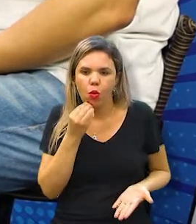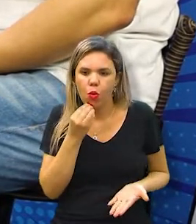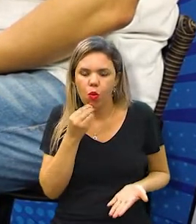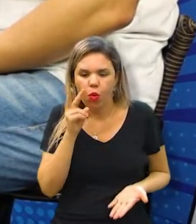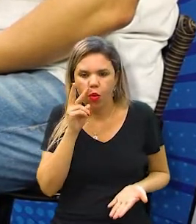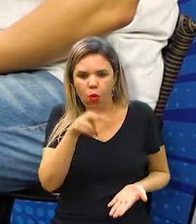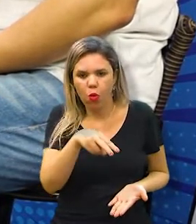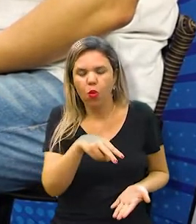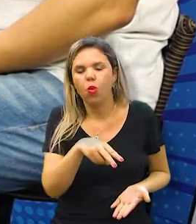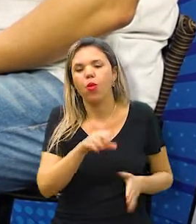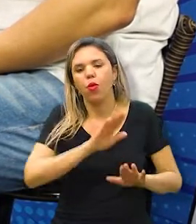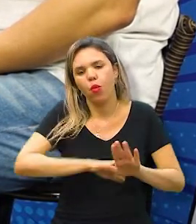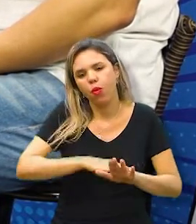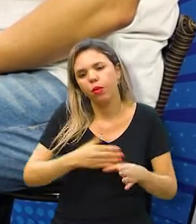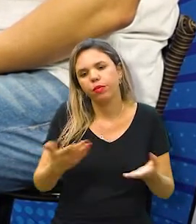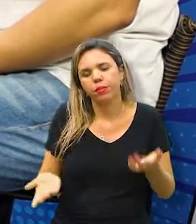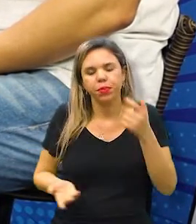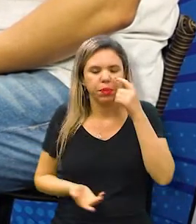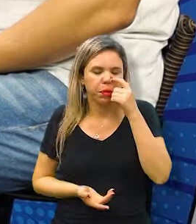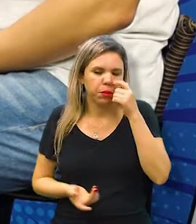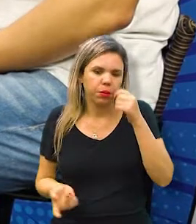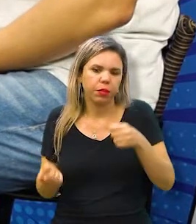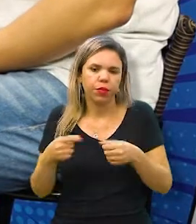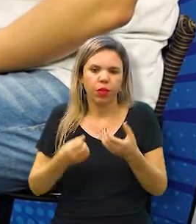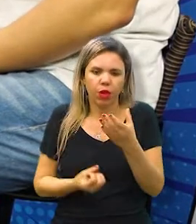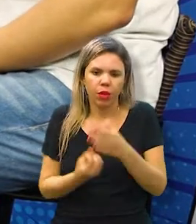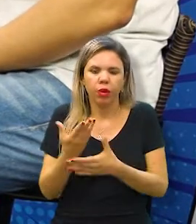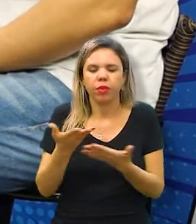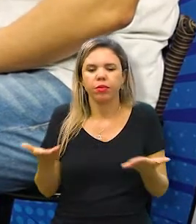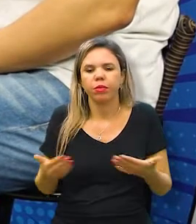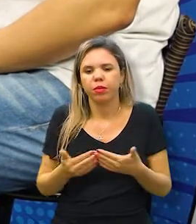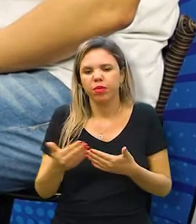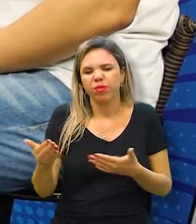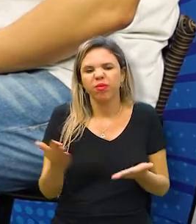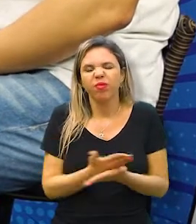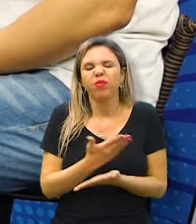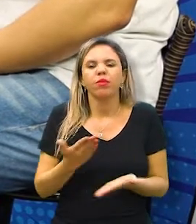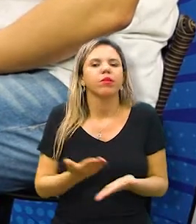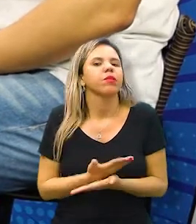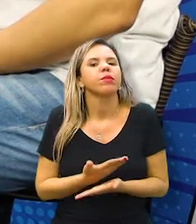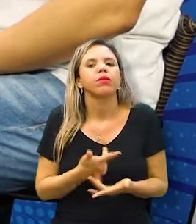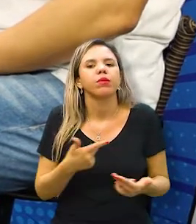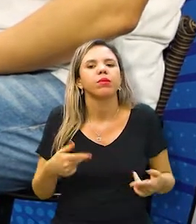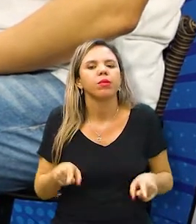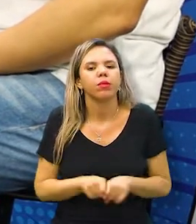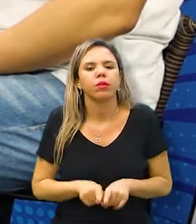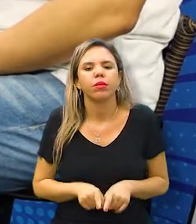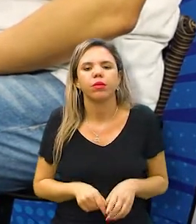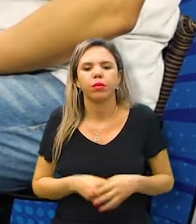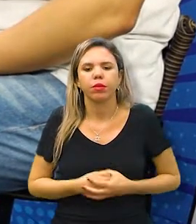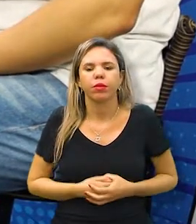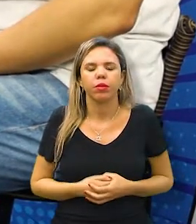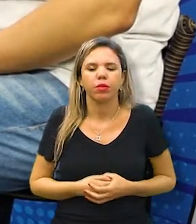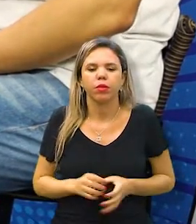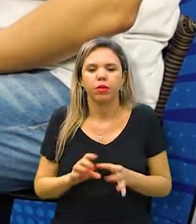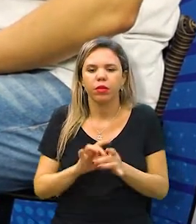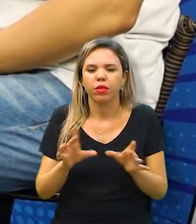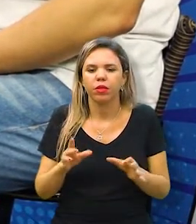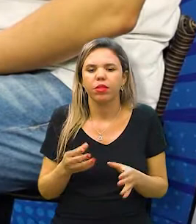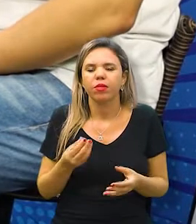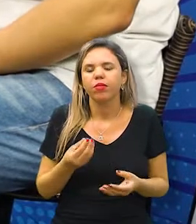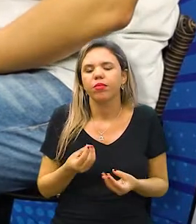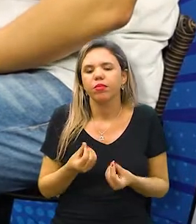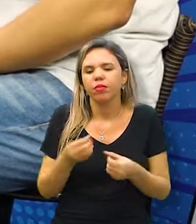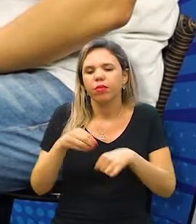teve a oportunidade de ver o outro lado, e que vão aparecer também no próximo livro, né? Alguns ali, eu vou